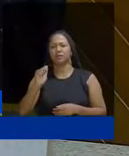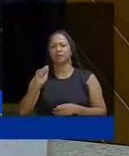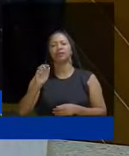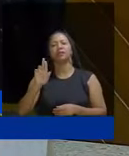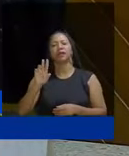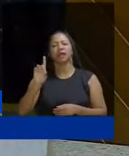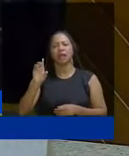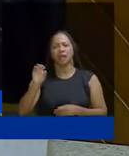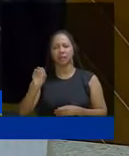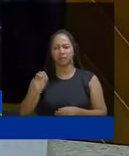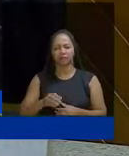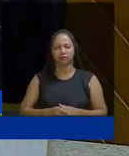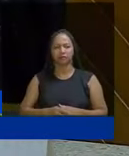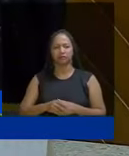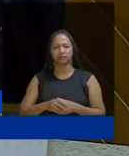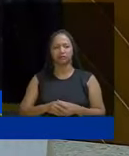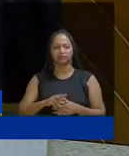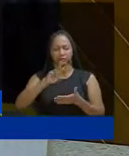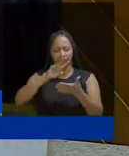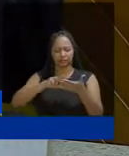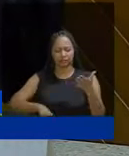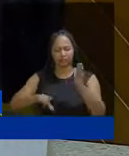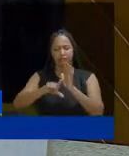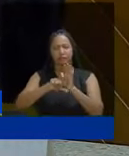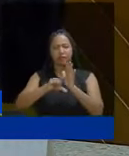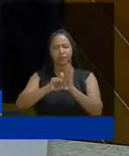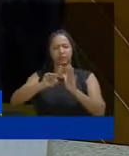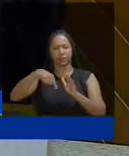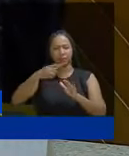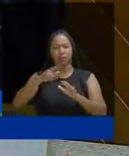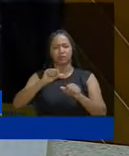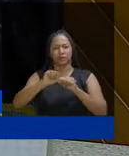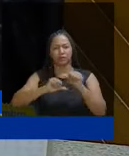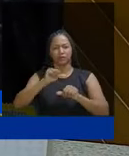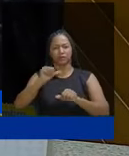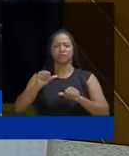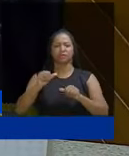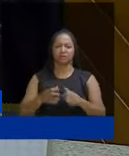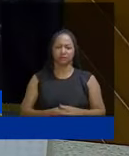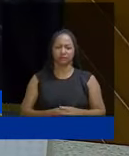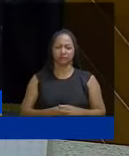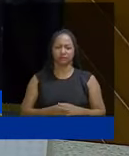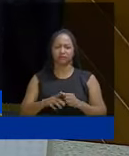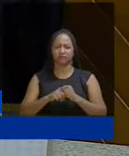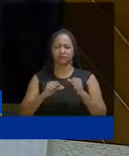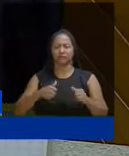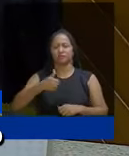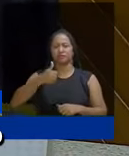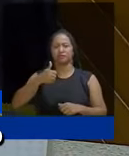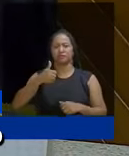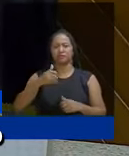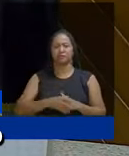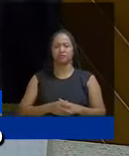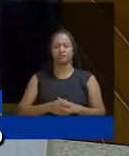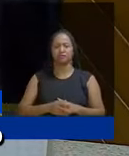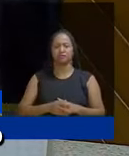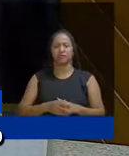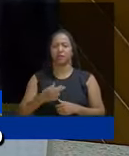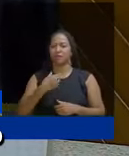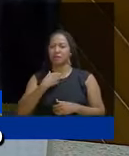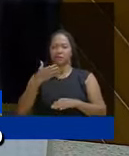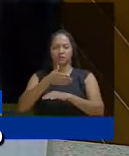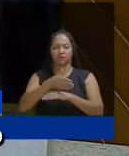Veja-se a nova redação da lei, após essa alteração. O artigo 1º diz: são inelegíveis,